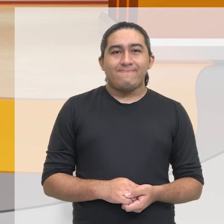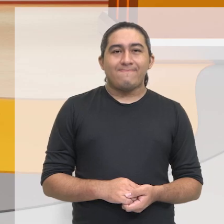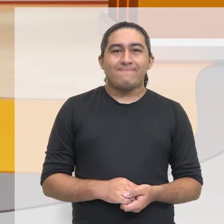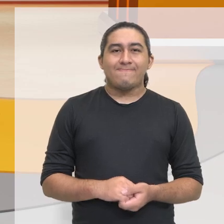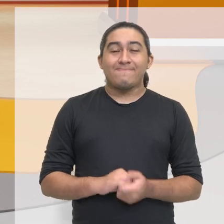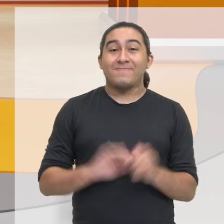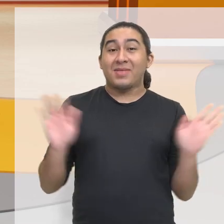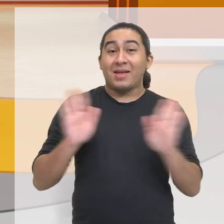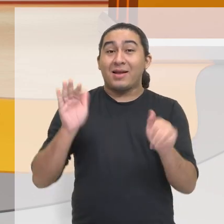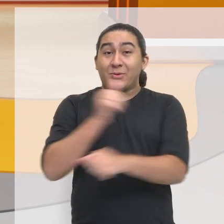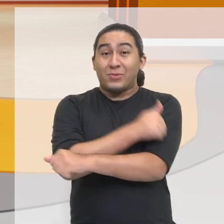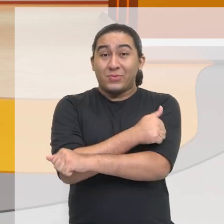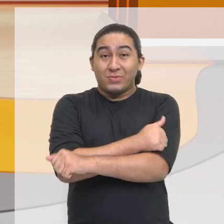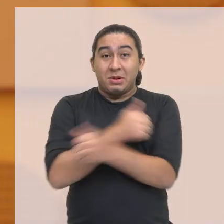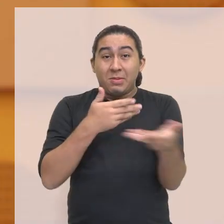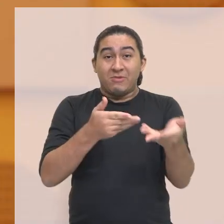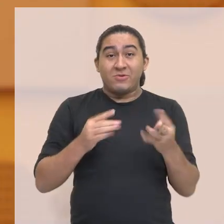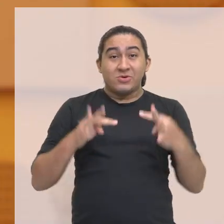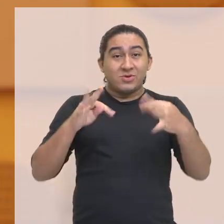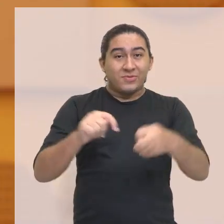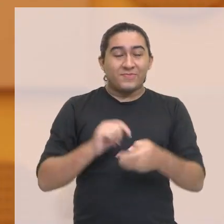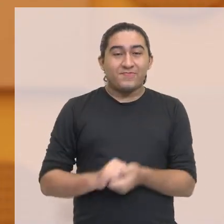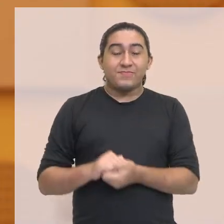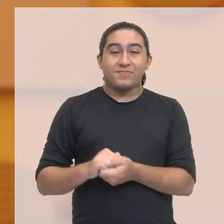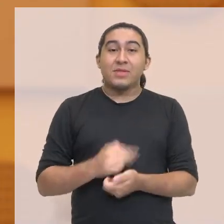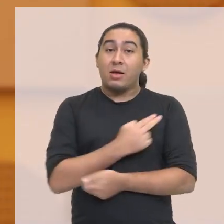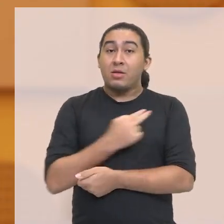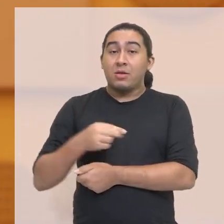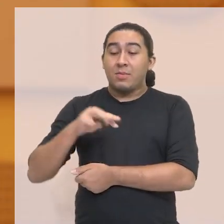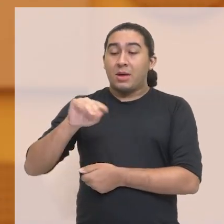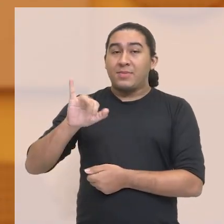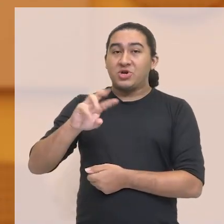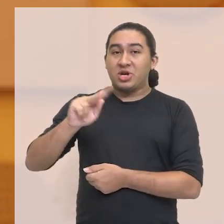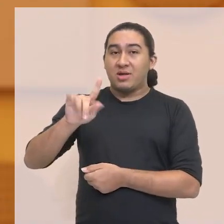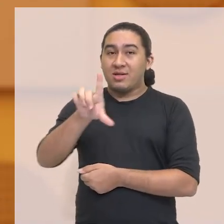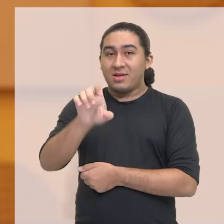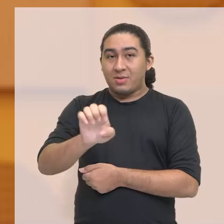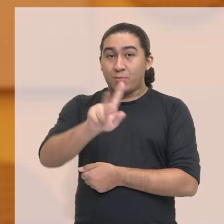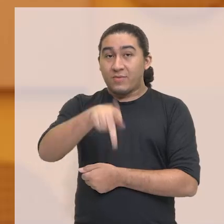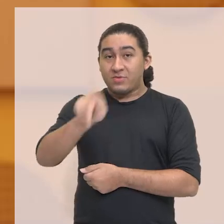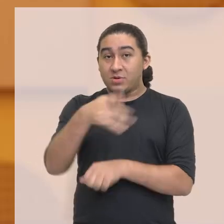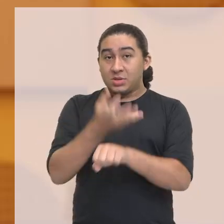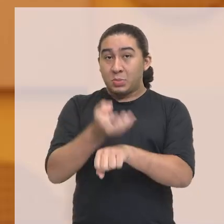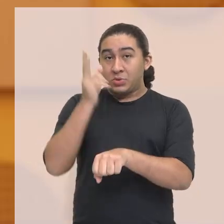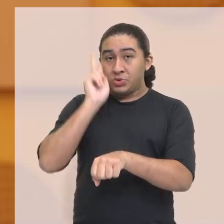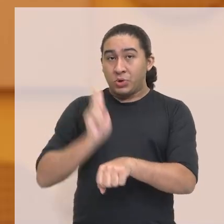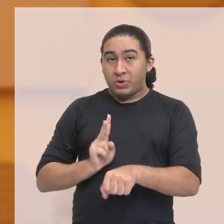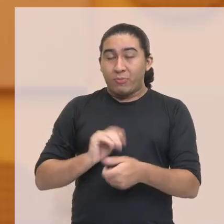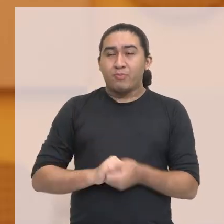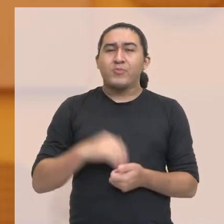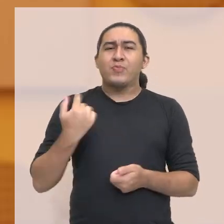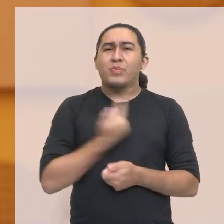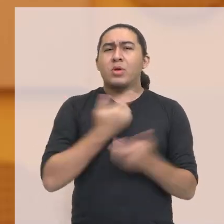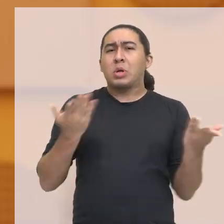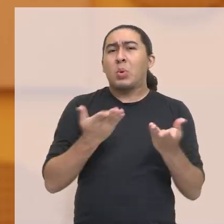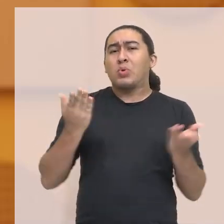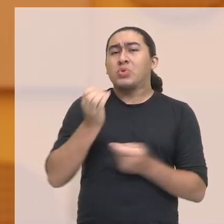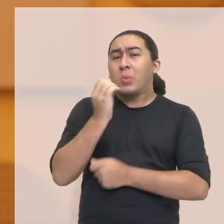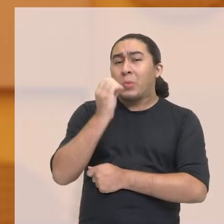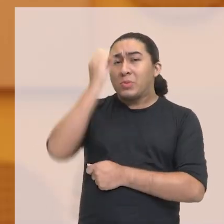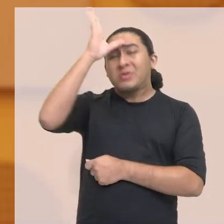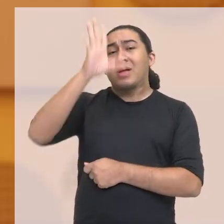Olá, queridos alunos, sejam bem-vindos. Eu sou a professora Michele Santos, professora de História, e vamos navegar pela